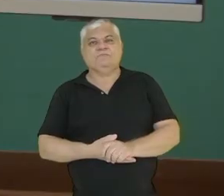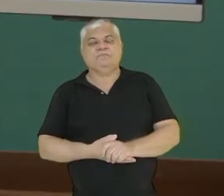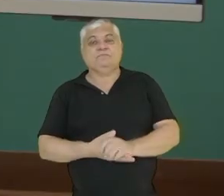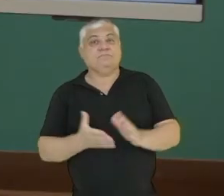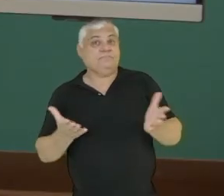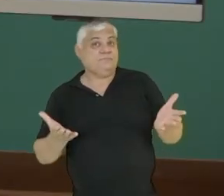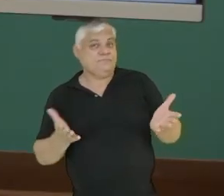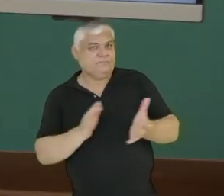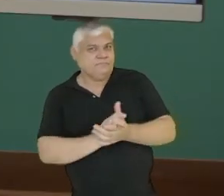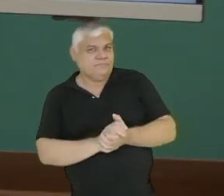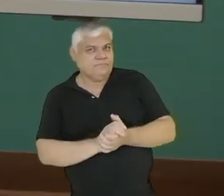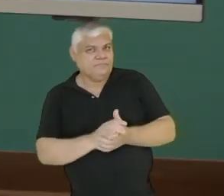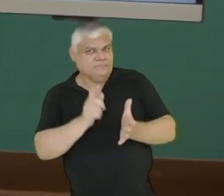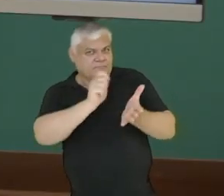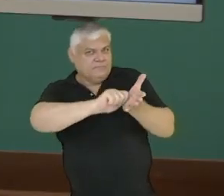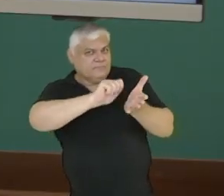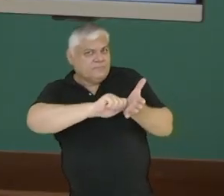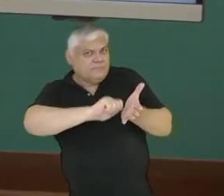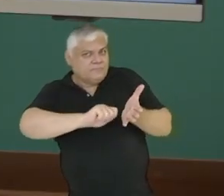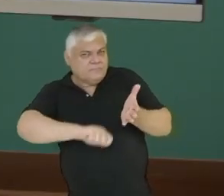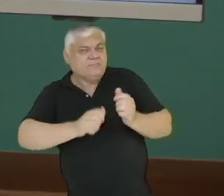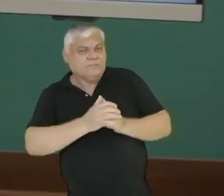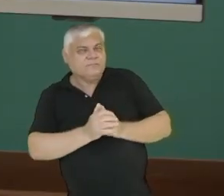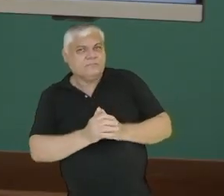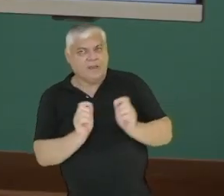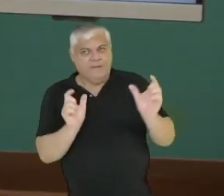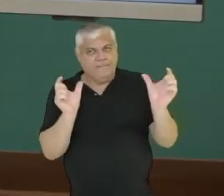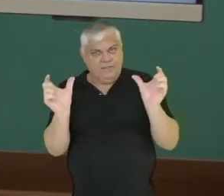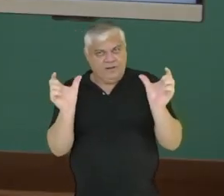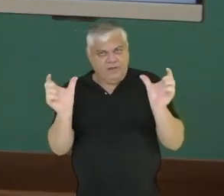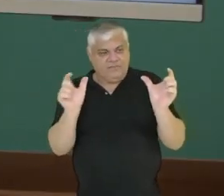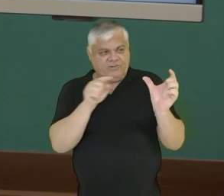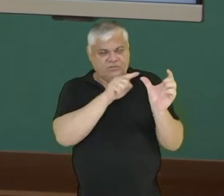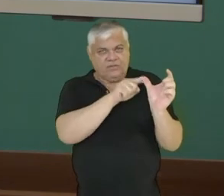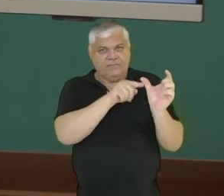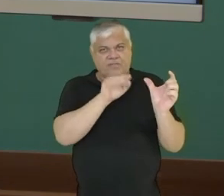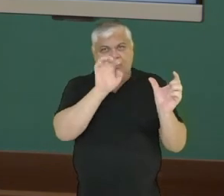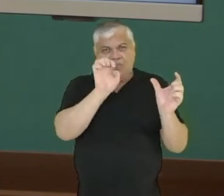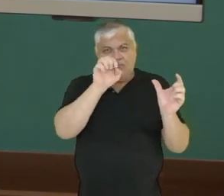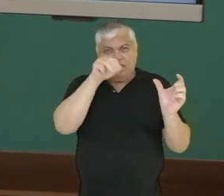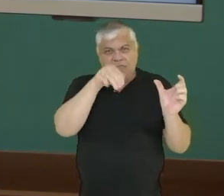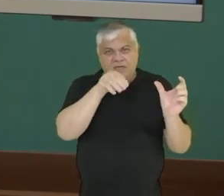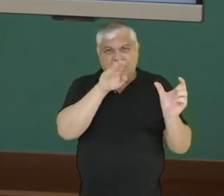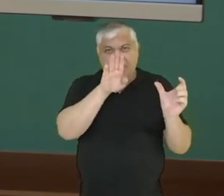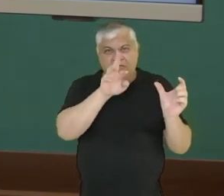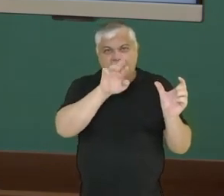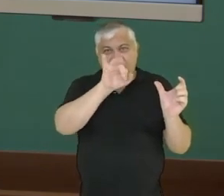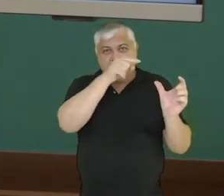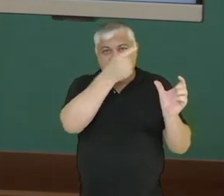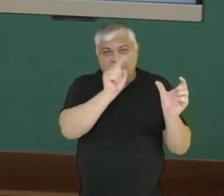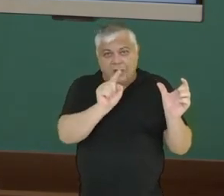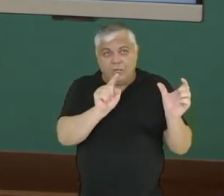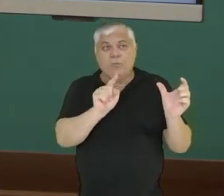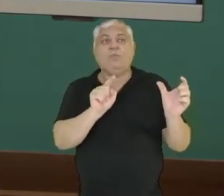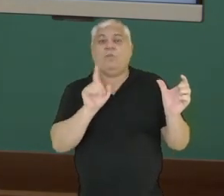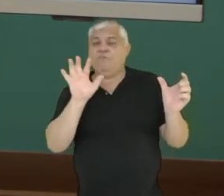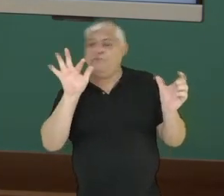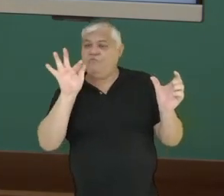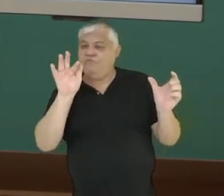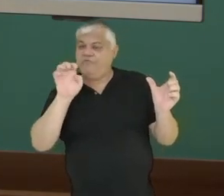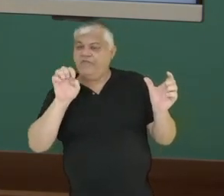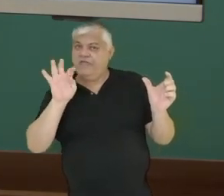E aí, anotaram? Conseguiram lembrar do que eu falei? Então, antes de eu passar para a resposta, quero que vocês observem aqui,